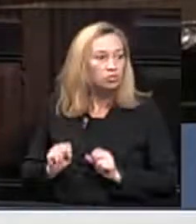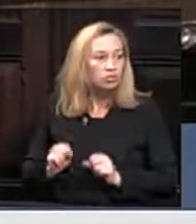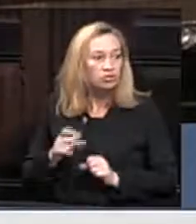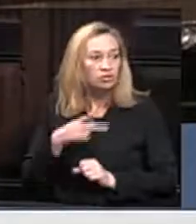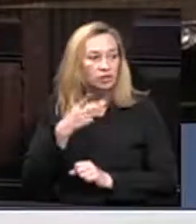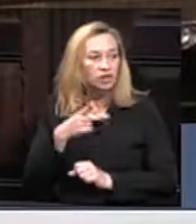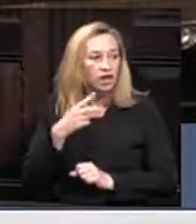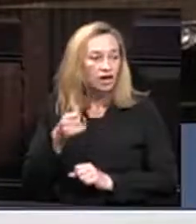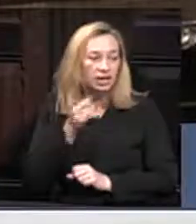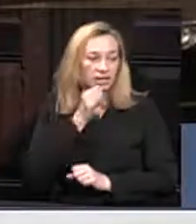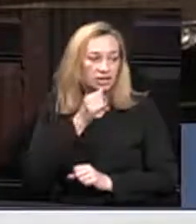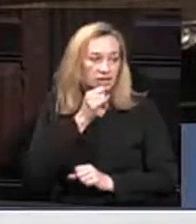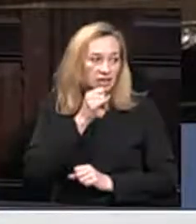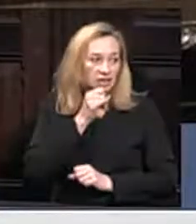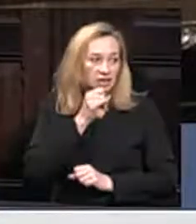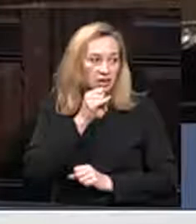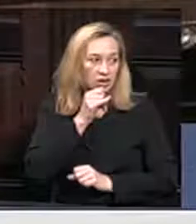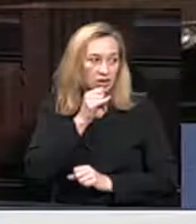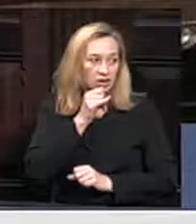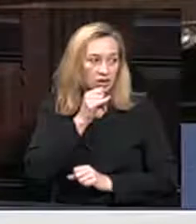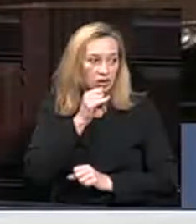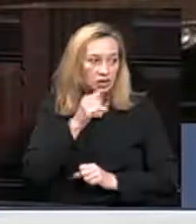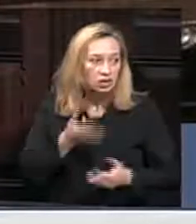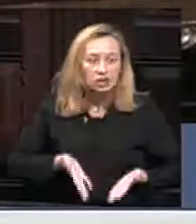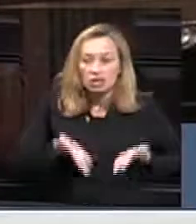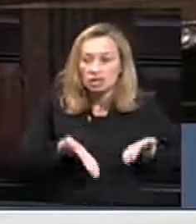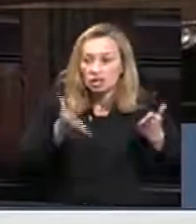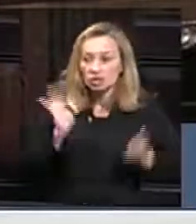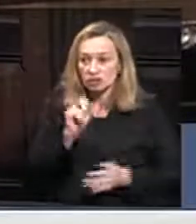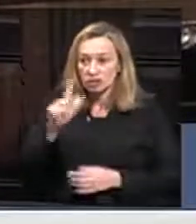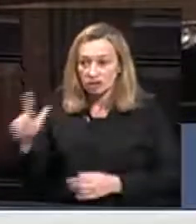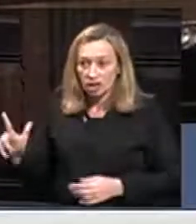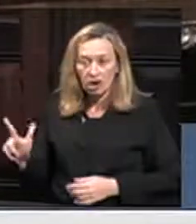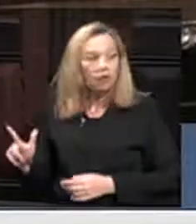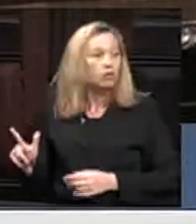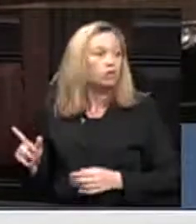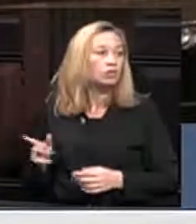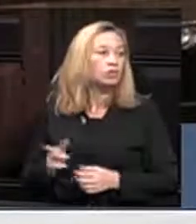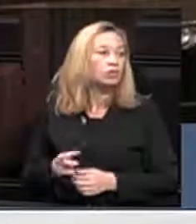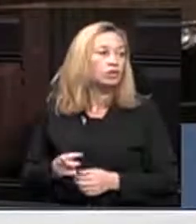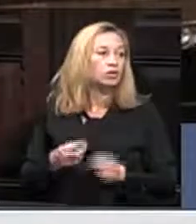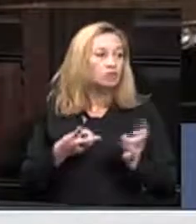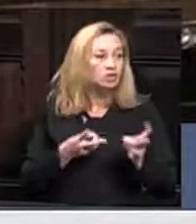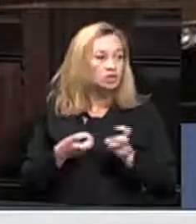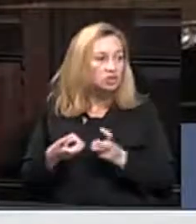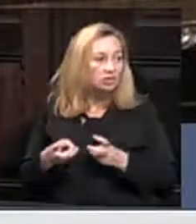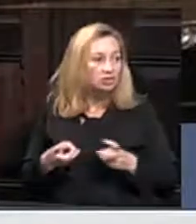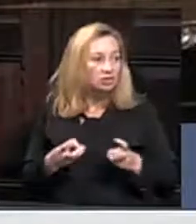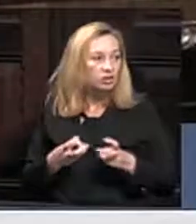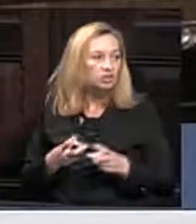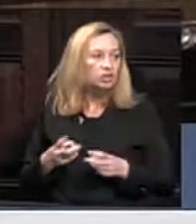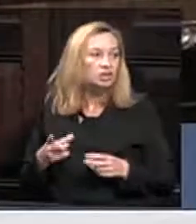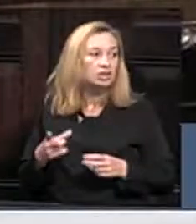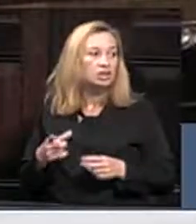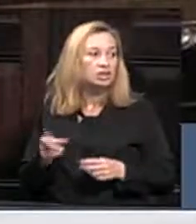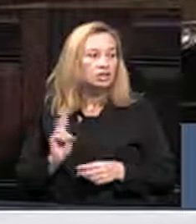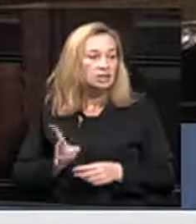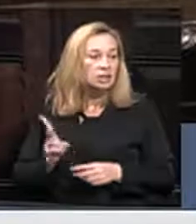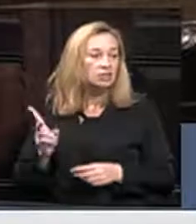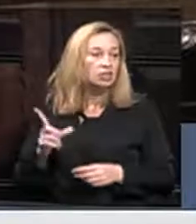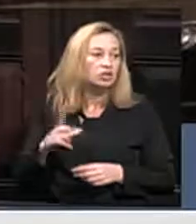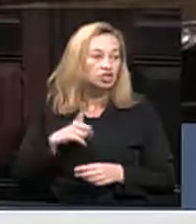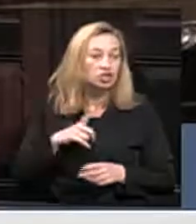para tratar da questão dos incentivos fiscais, verificamos que havia sempre uma divergência